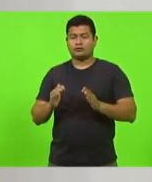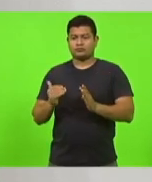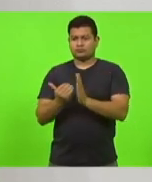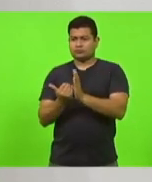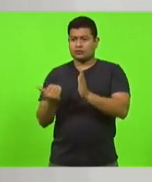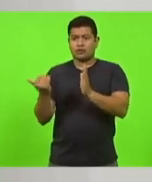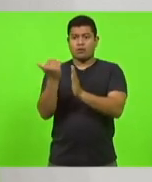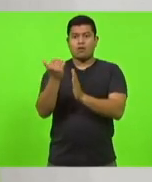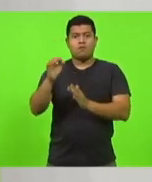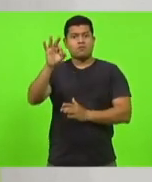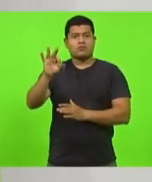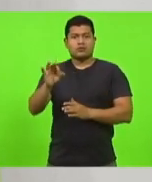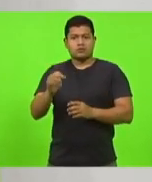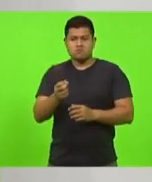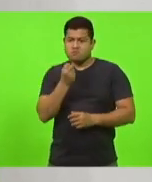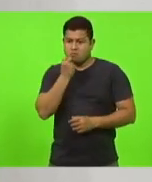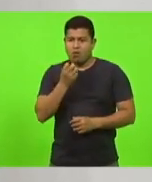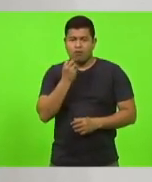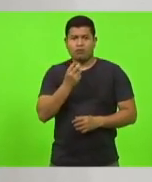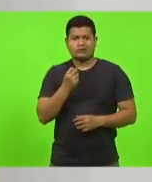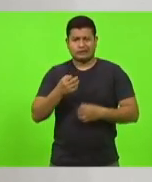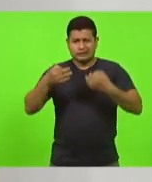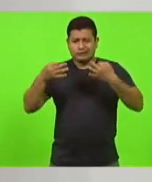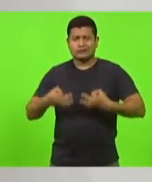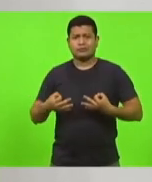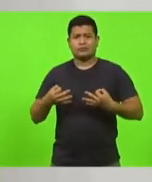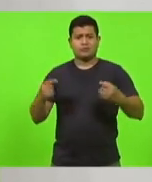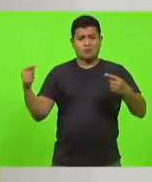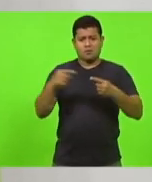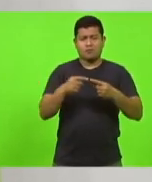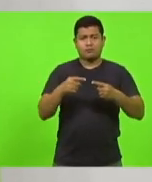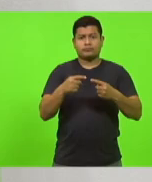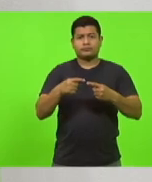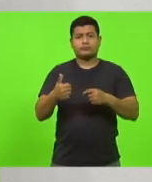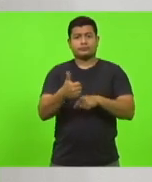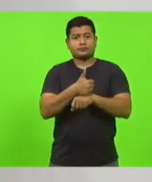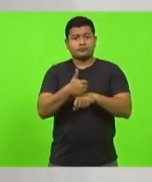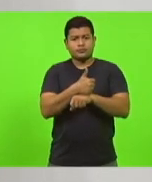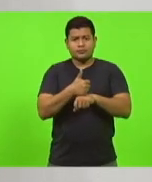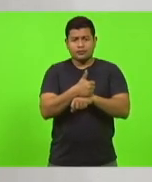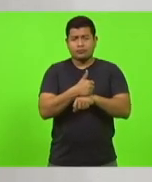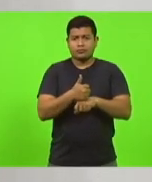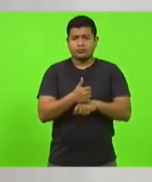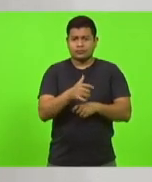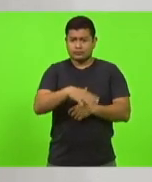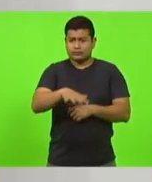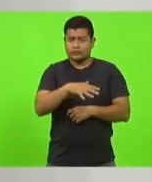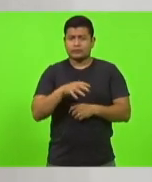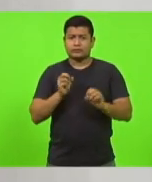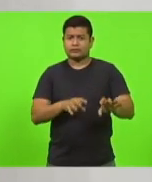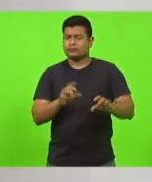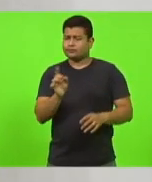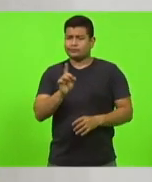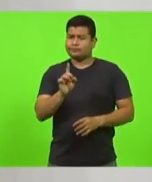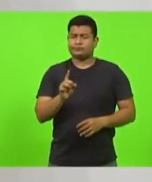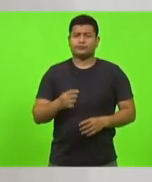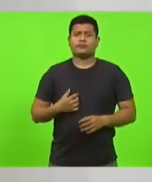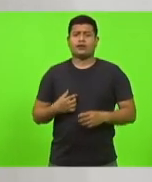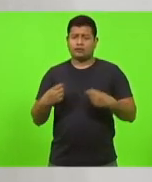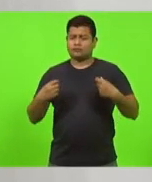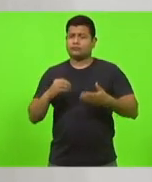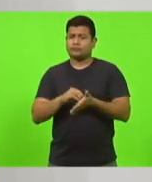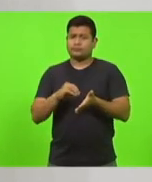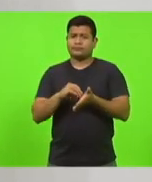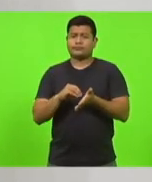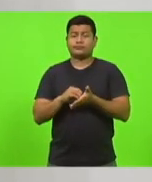patamar de valorização e de dignidade que a nossa carreira merece. Essa é a questão. E é por